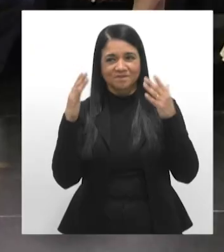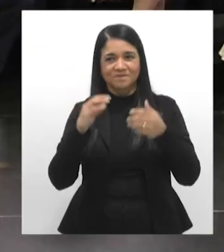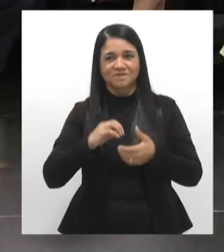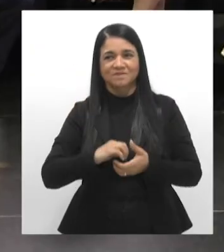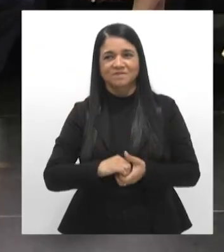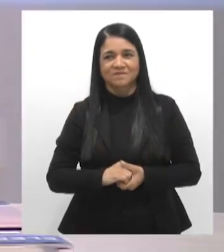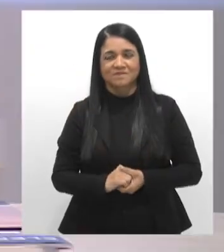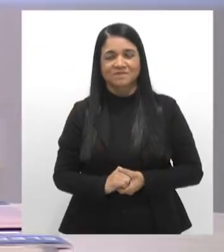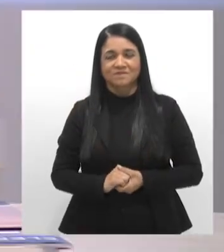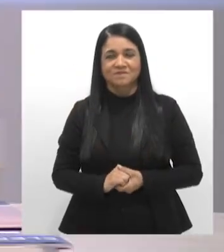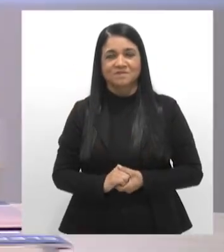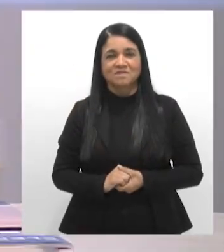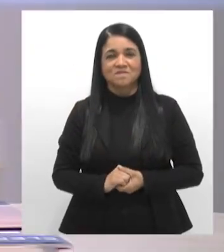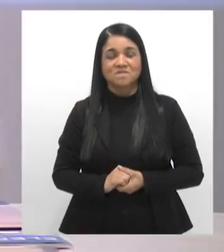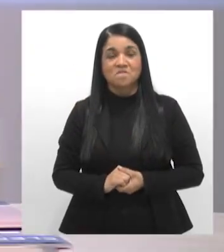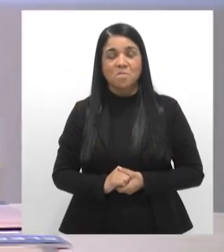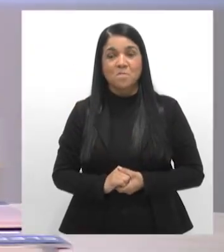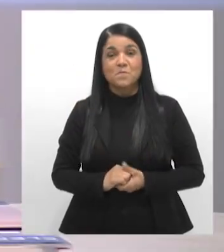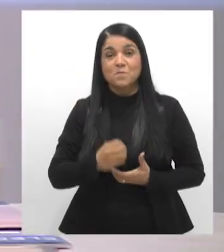Bom,